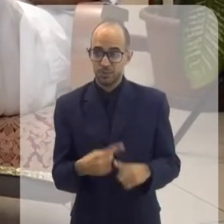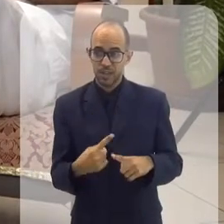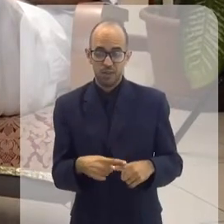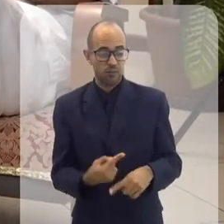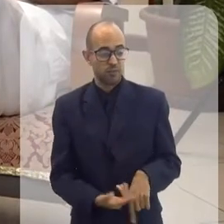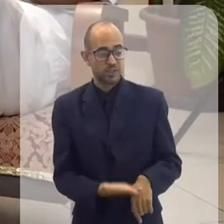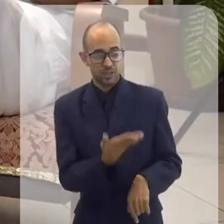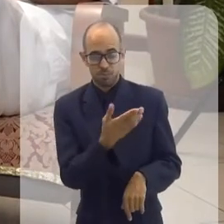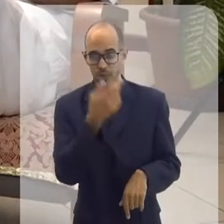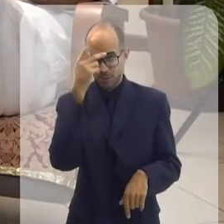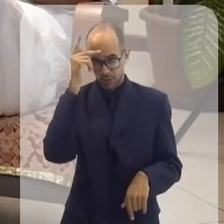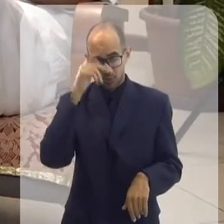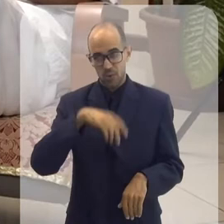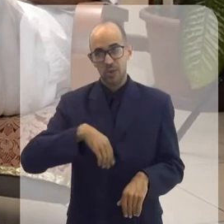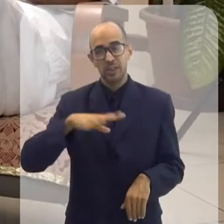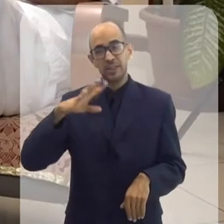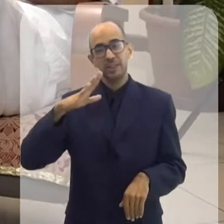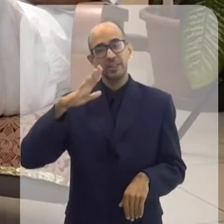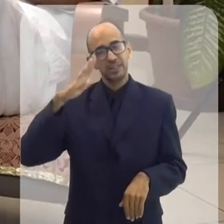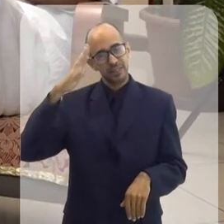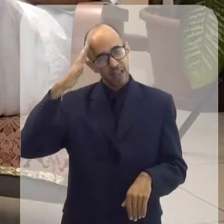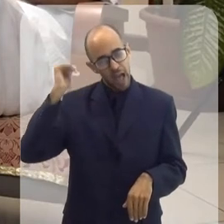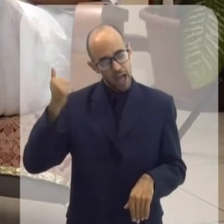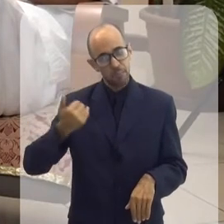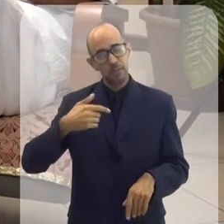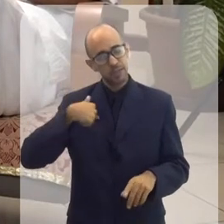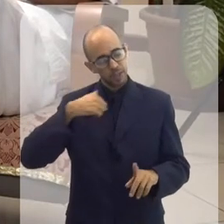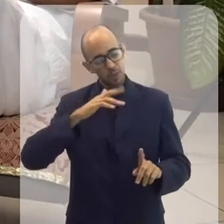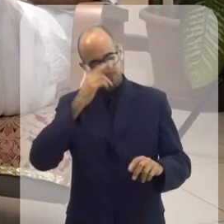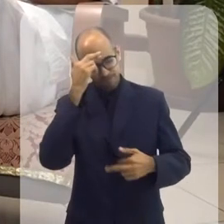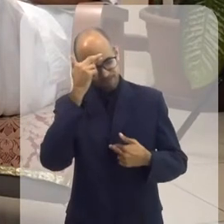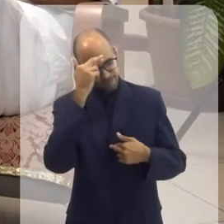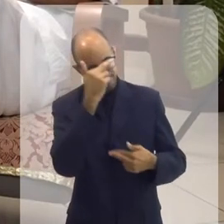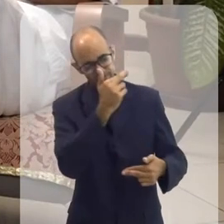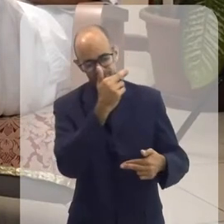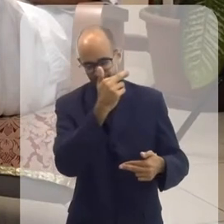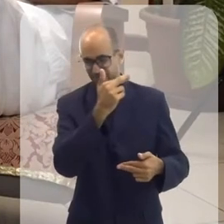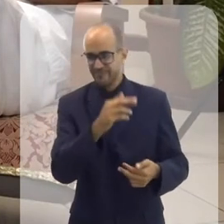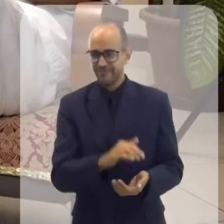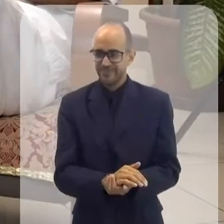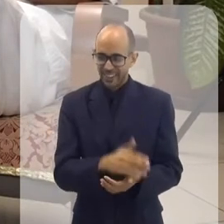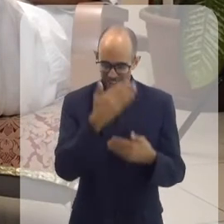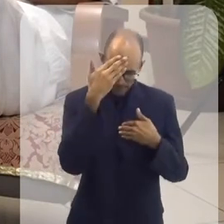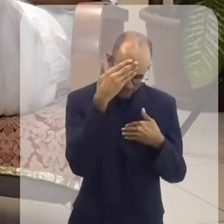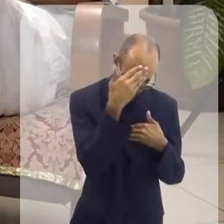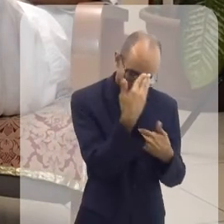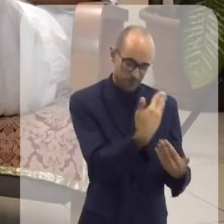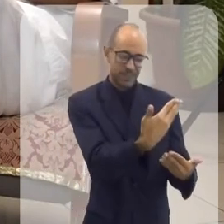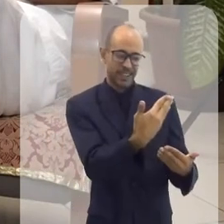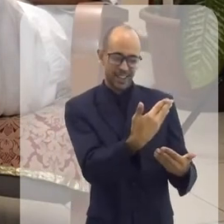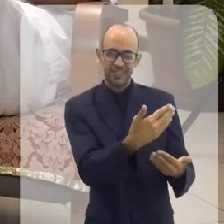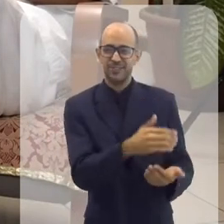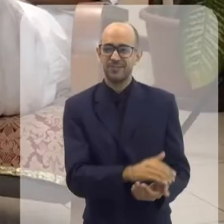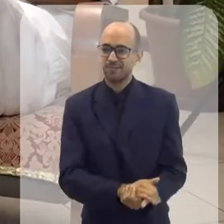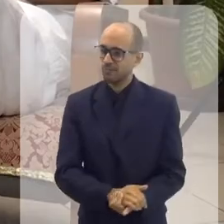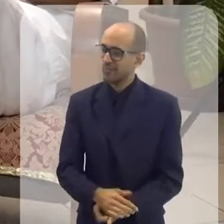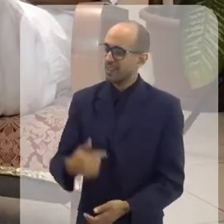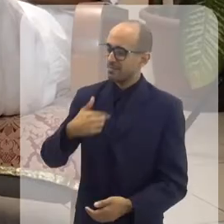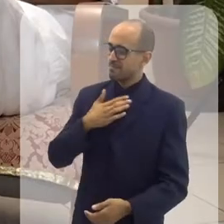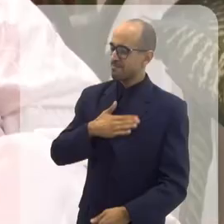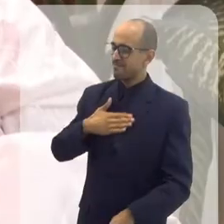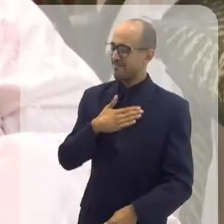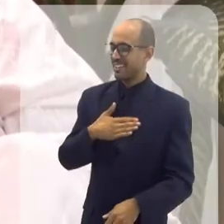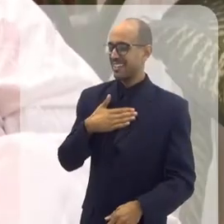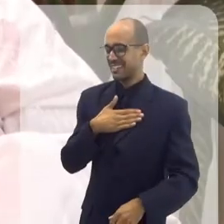você fazer isso que você é uma pessoa que conhece eu respeito muito o seu o seu conhecimento que agradecer a você por ter nos recebido